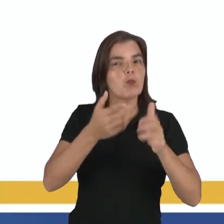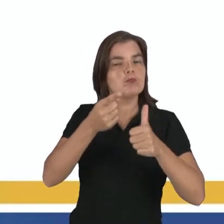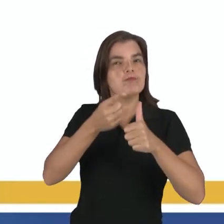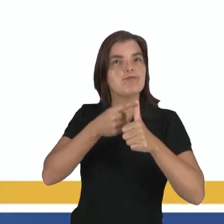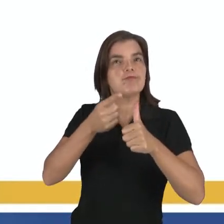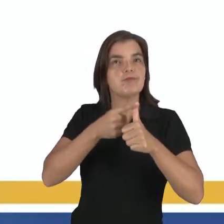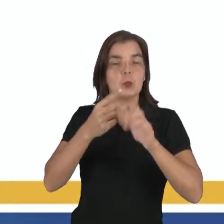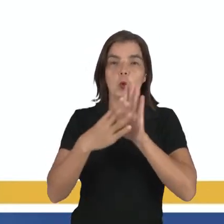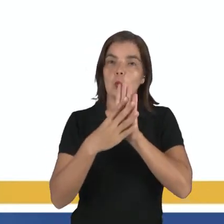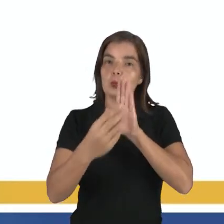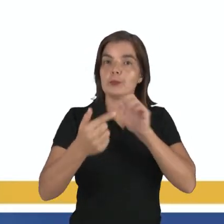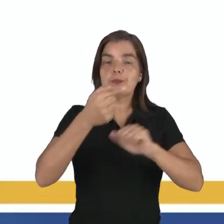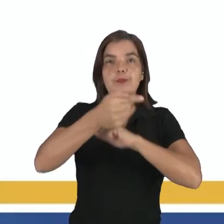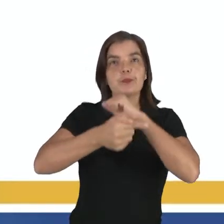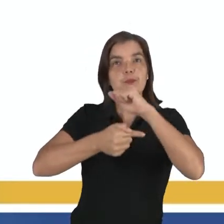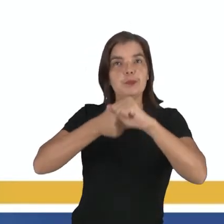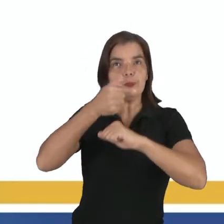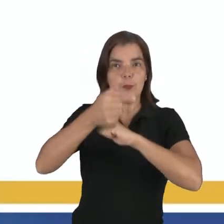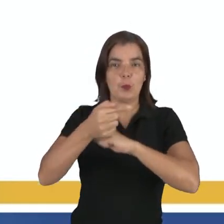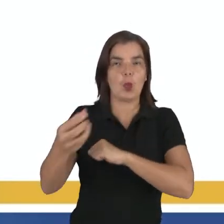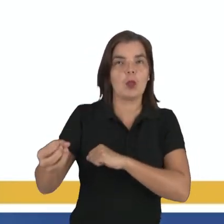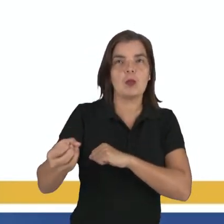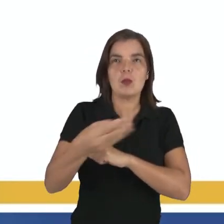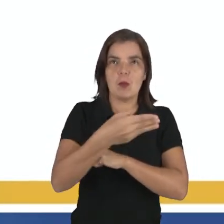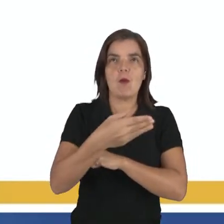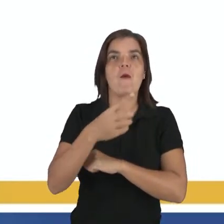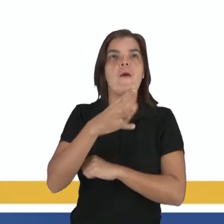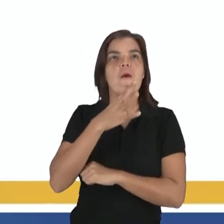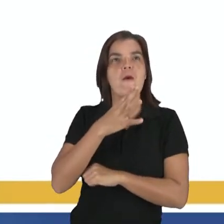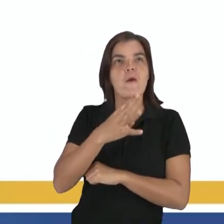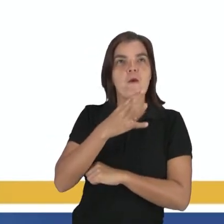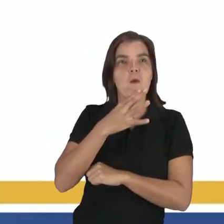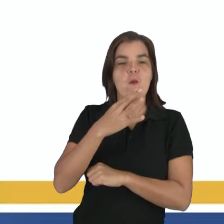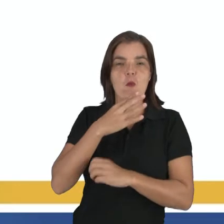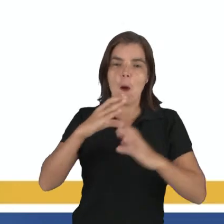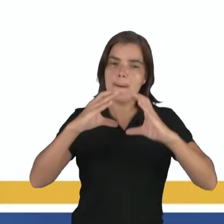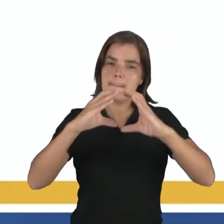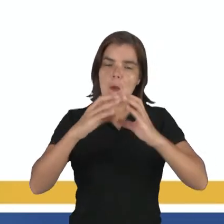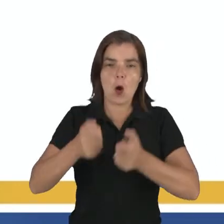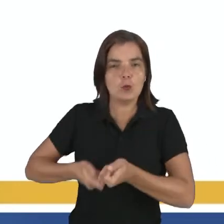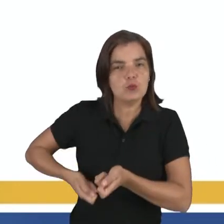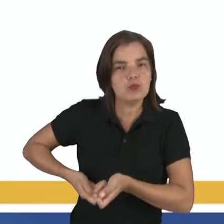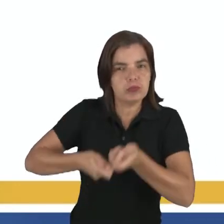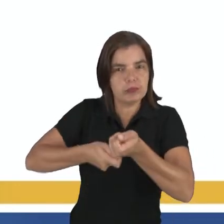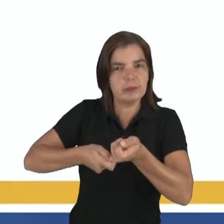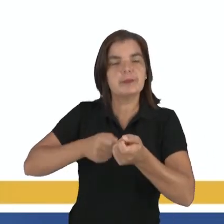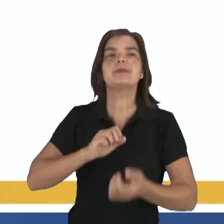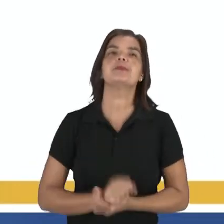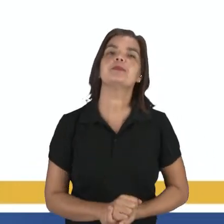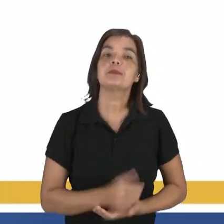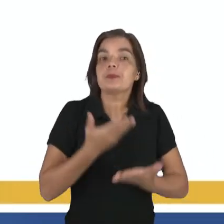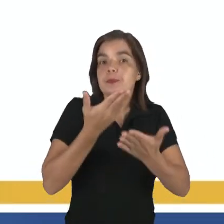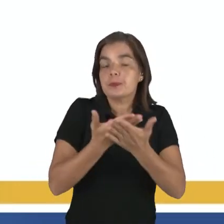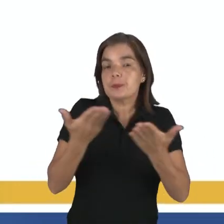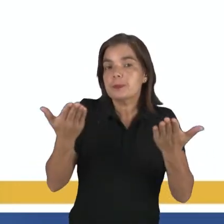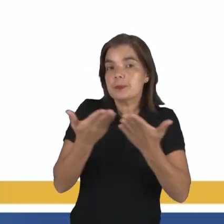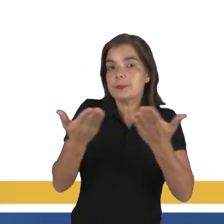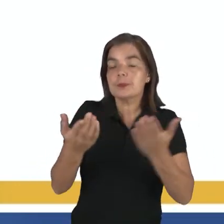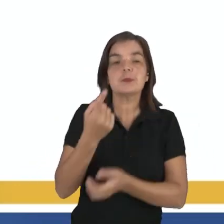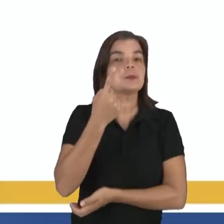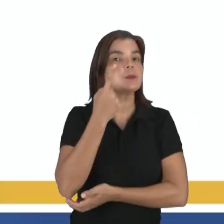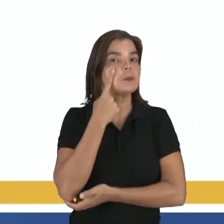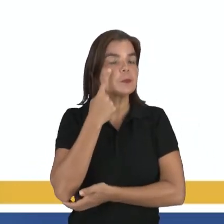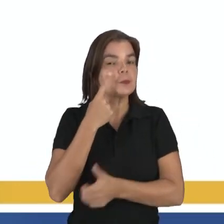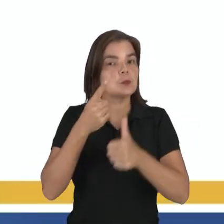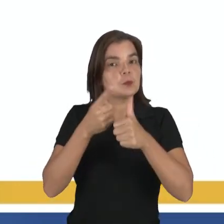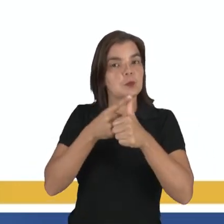propôs o primeiro modelo atômico moderno que ficou conhecido como bola de bilhar? Então, na aula de hoje, a gente viu